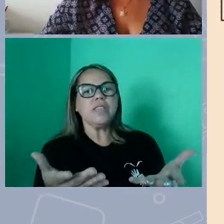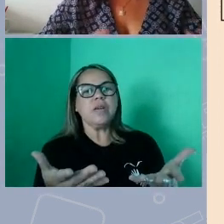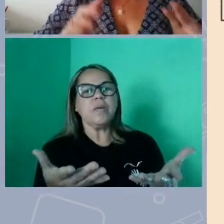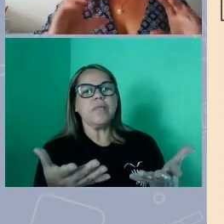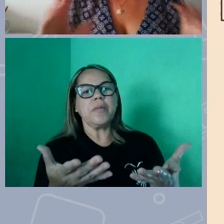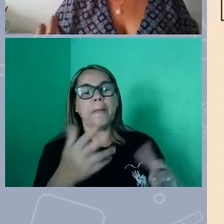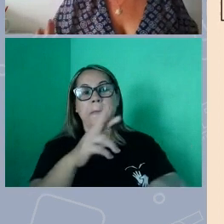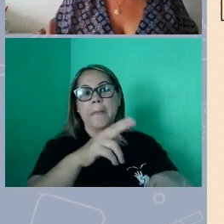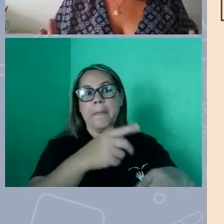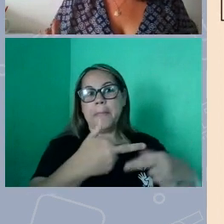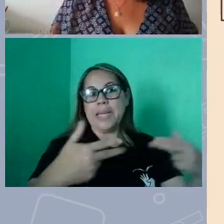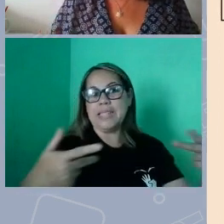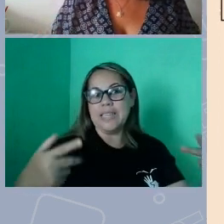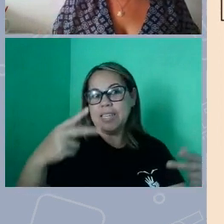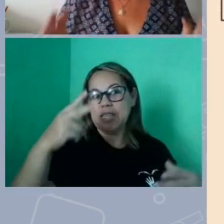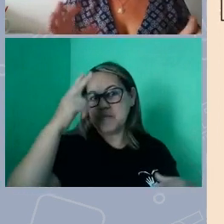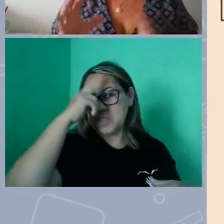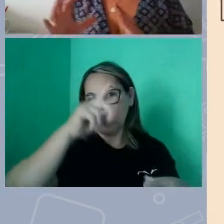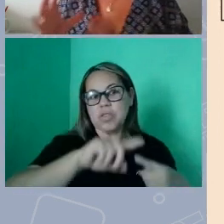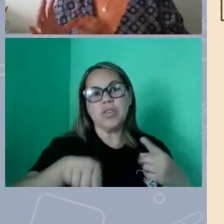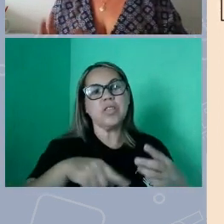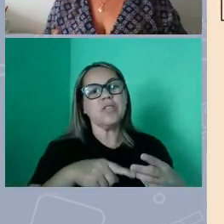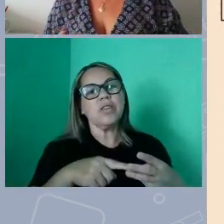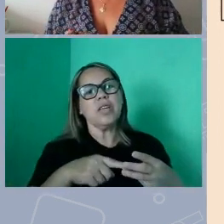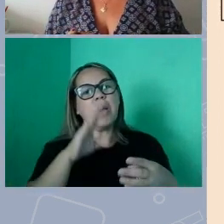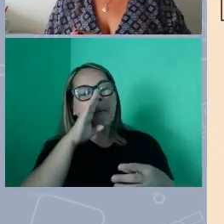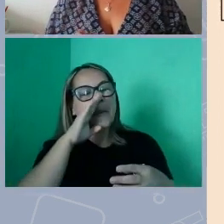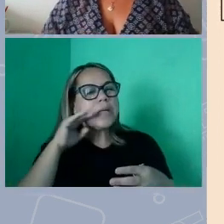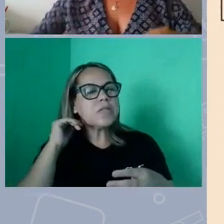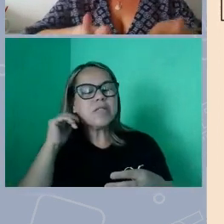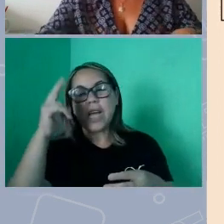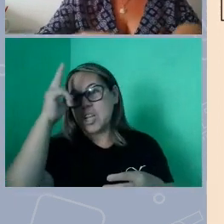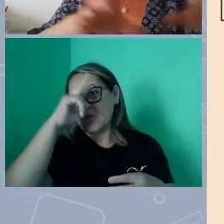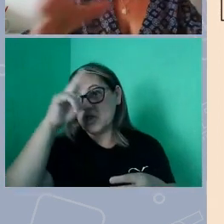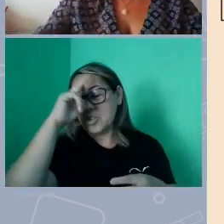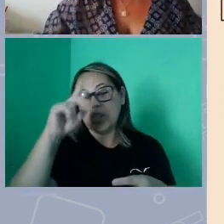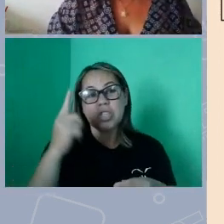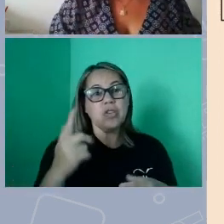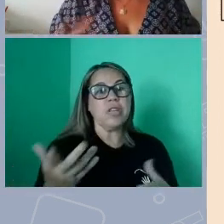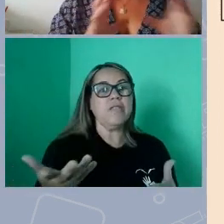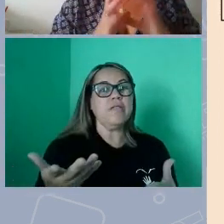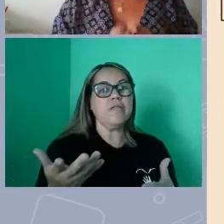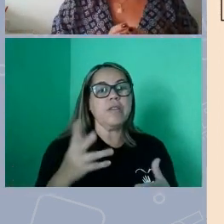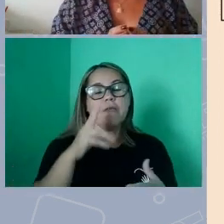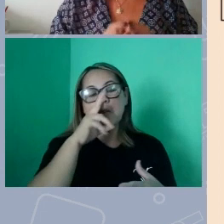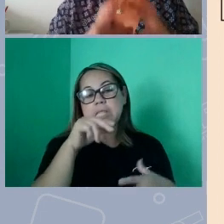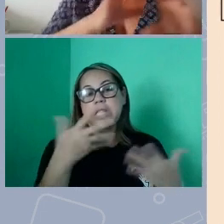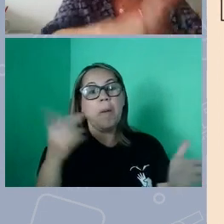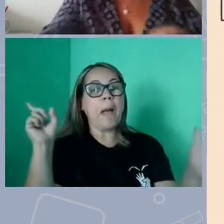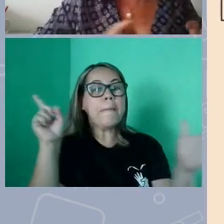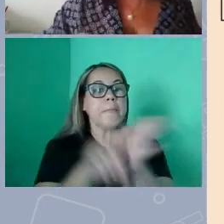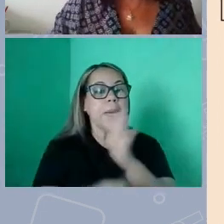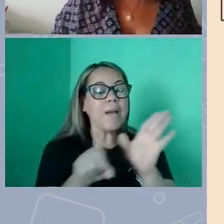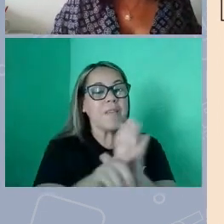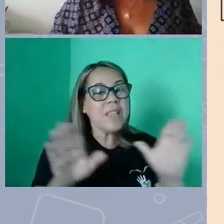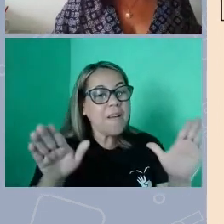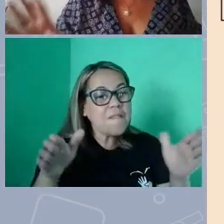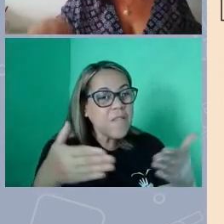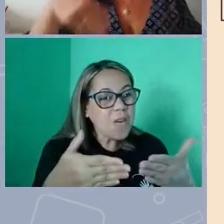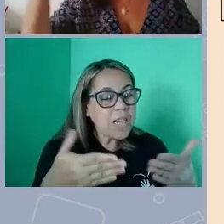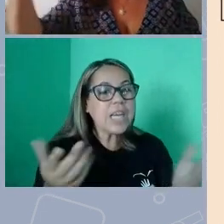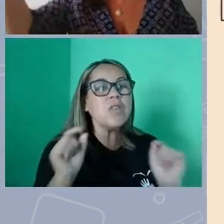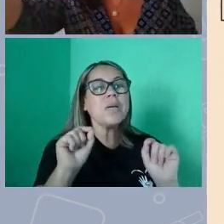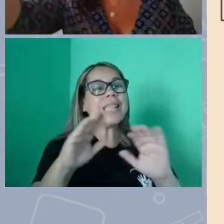e o marxismo a escola da geografia crítica então aqui a pergunta ela foca na escola alemã